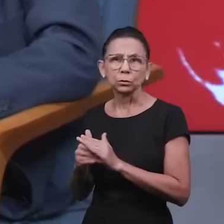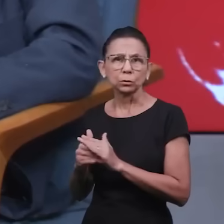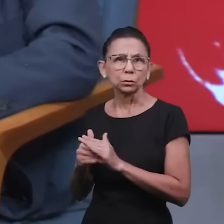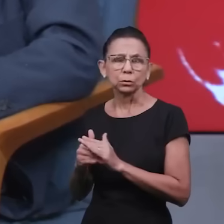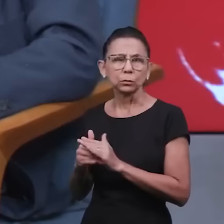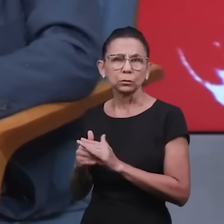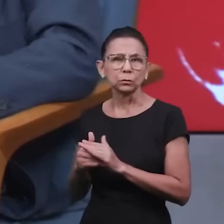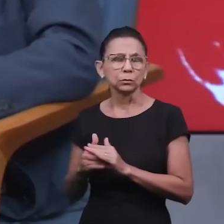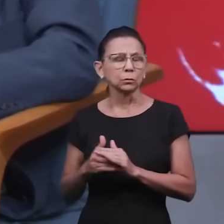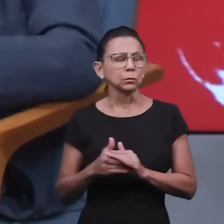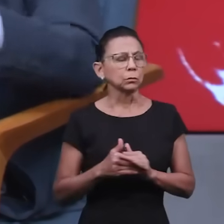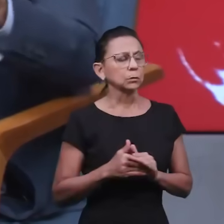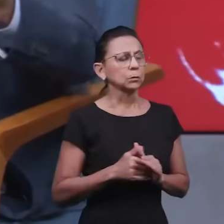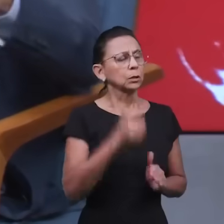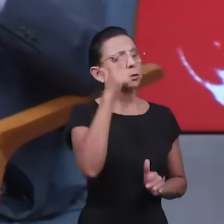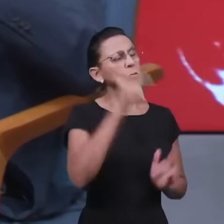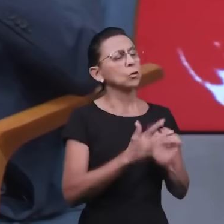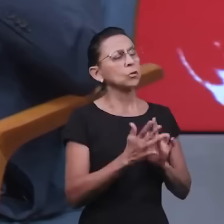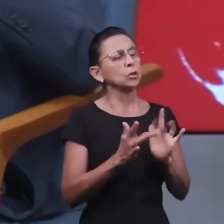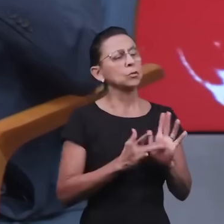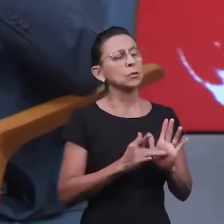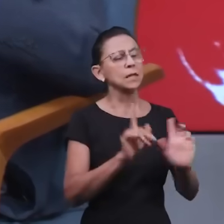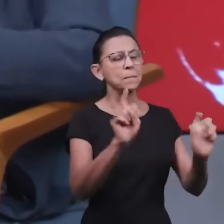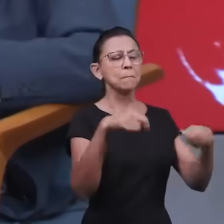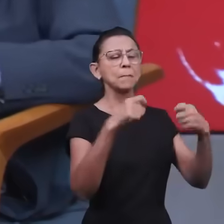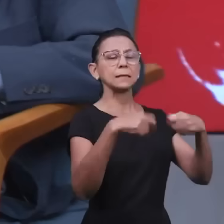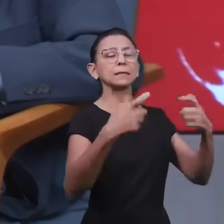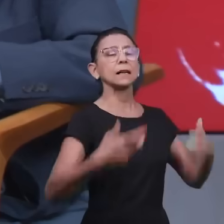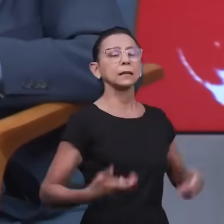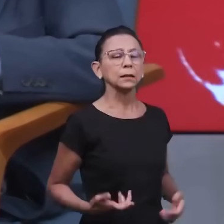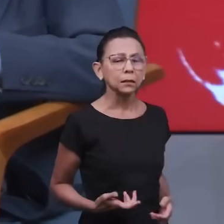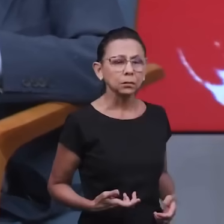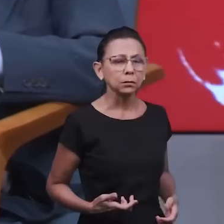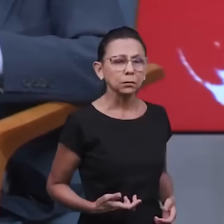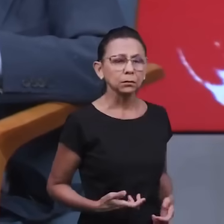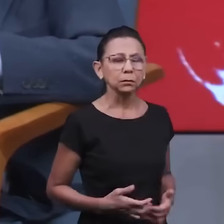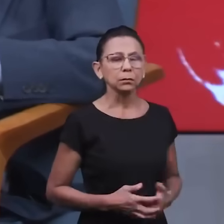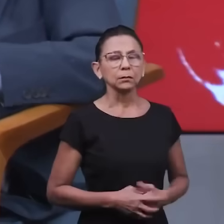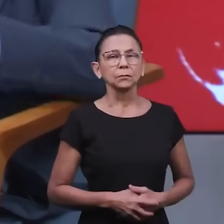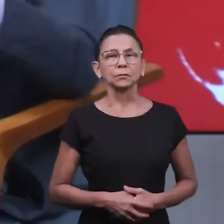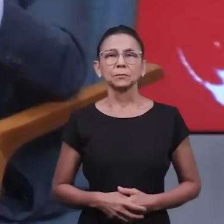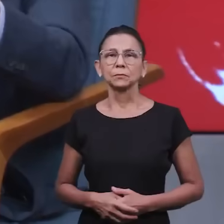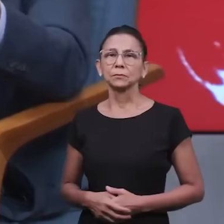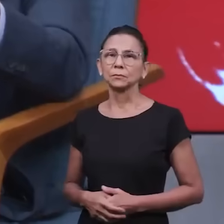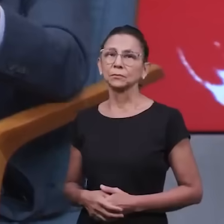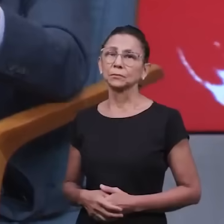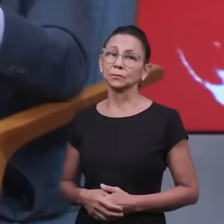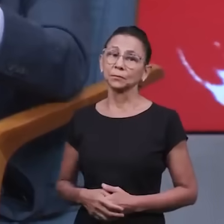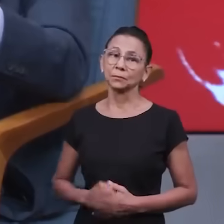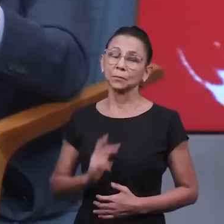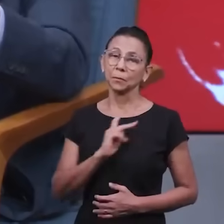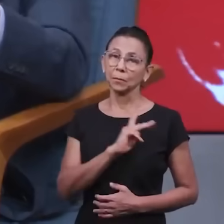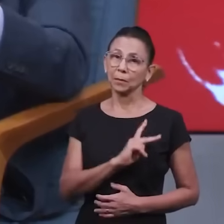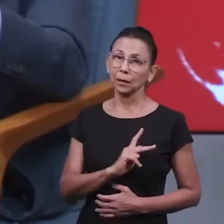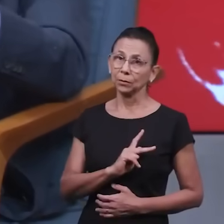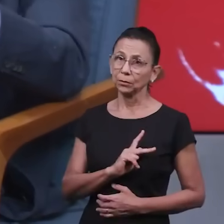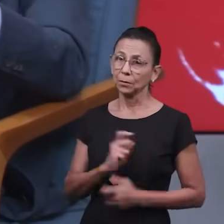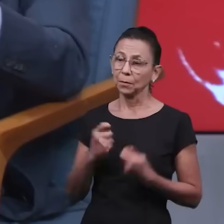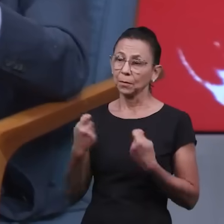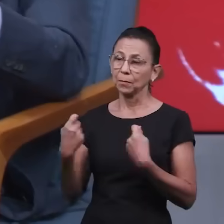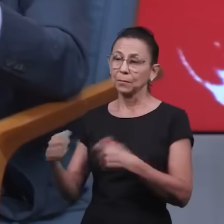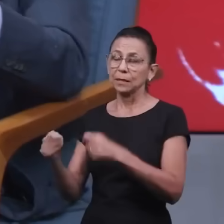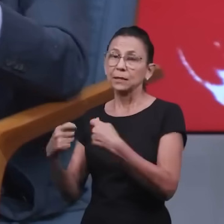Jesus então diz a Paulo: você me persegue. Então a quem Paulo perseguia? Paulo perseguia o corpo